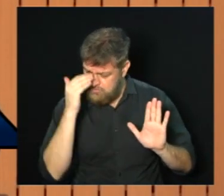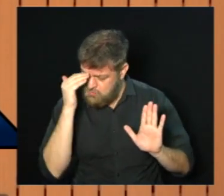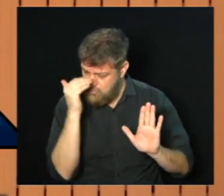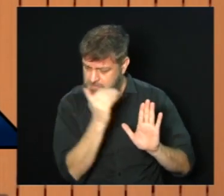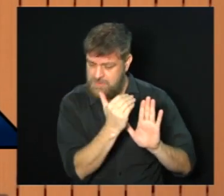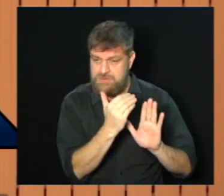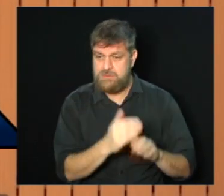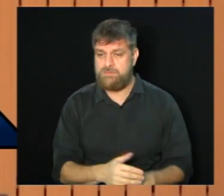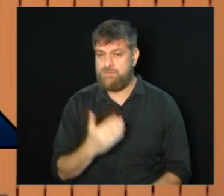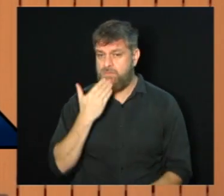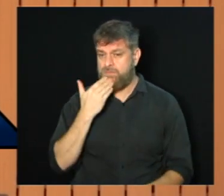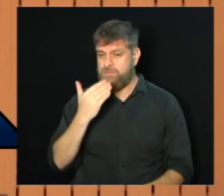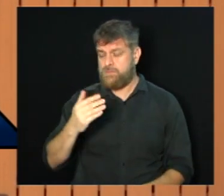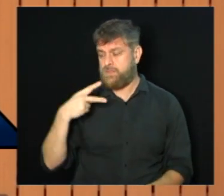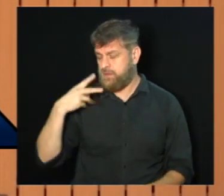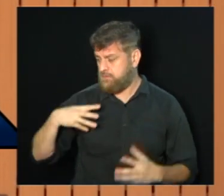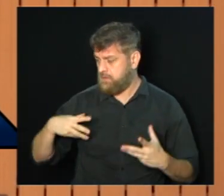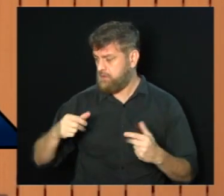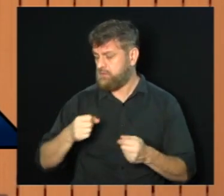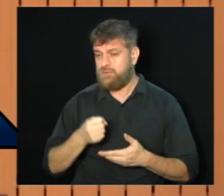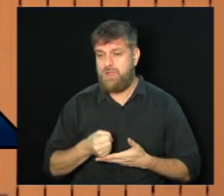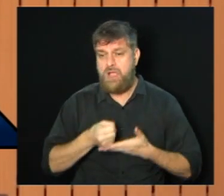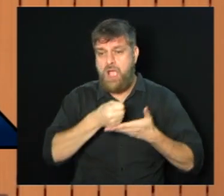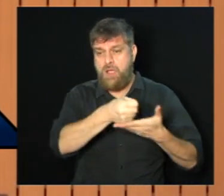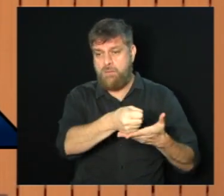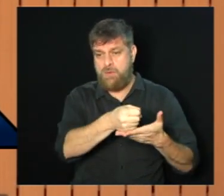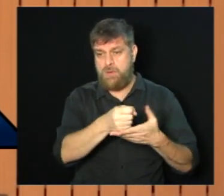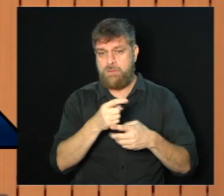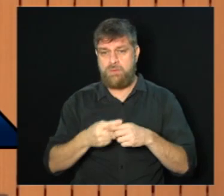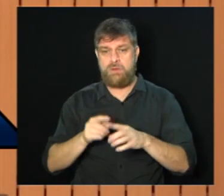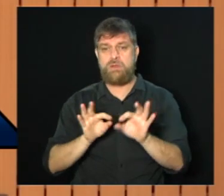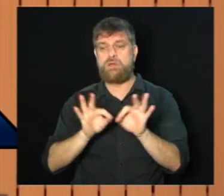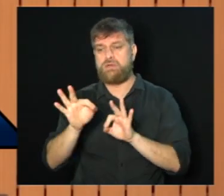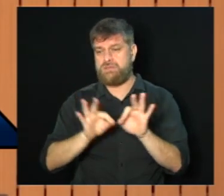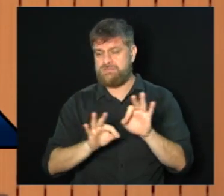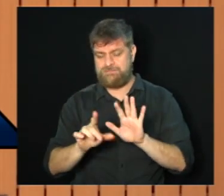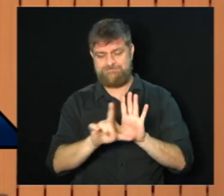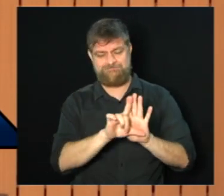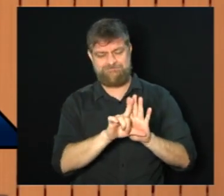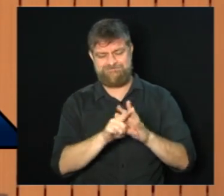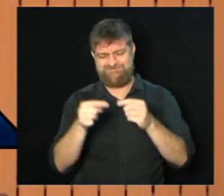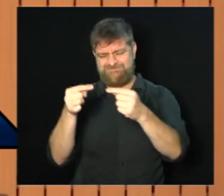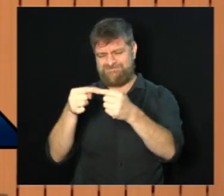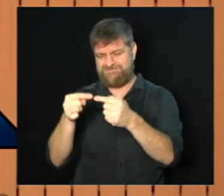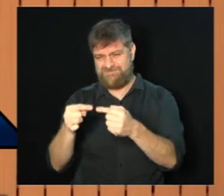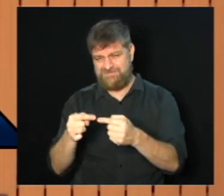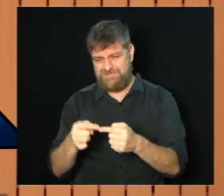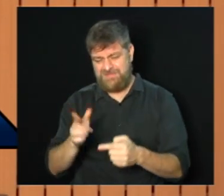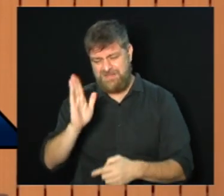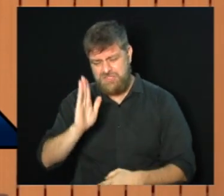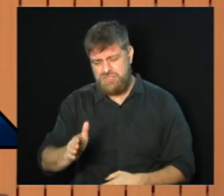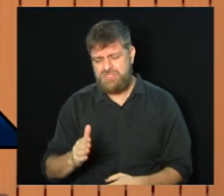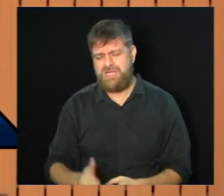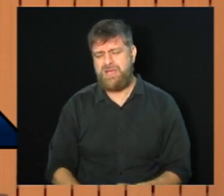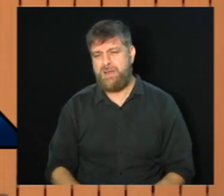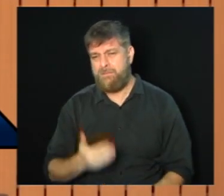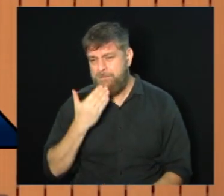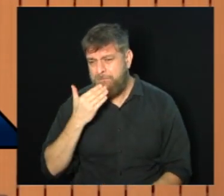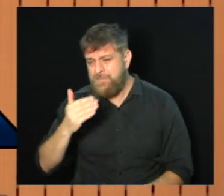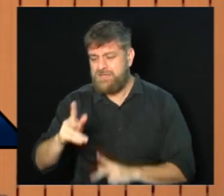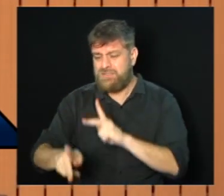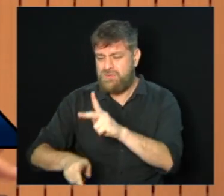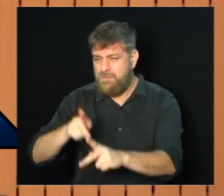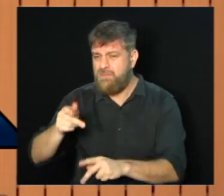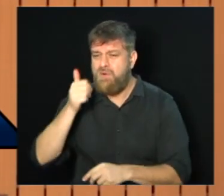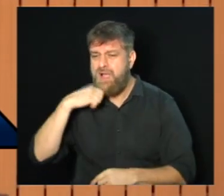peço aqui o apoio a todos os vereadores, porque esse projeto vai ao encontro de uma antiga reivindicação